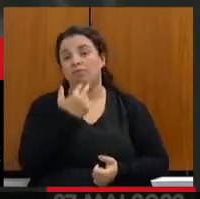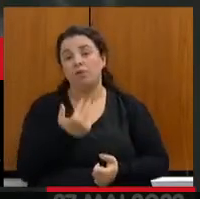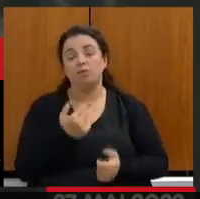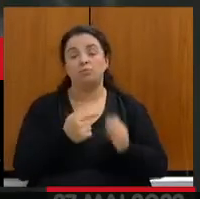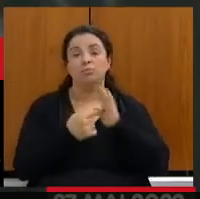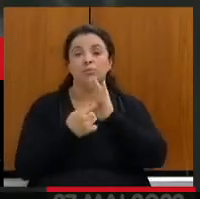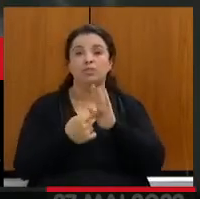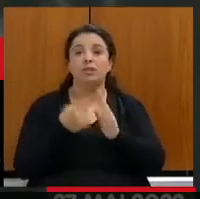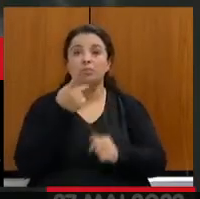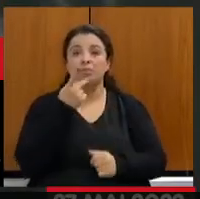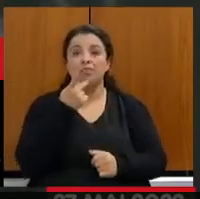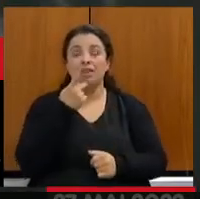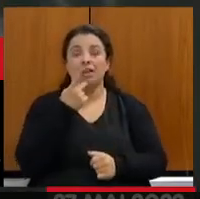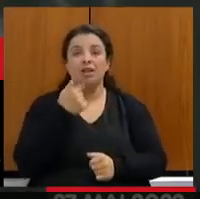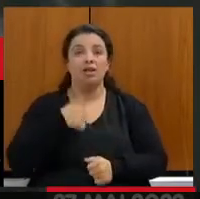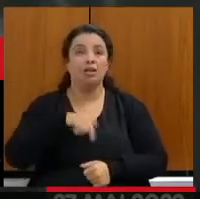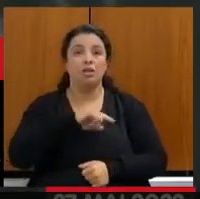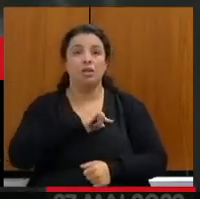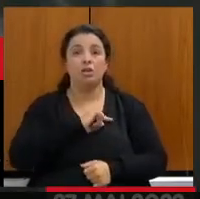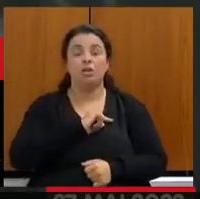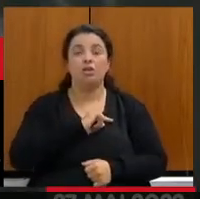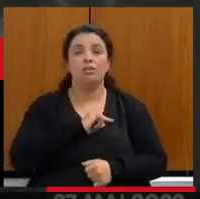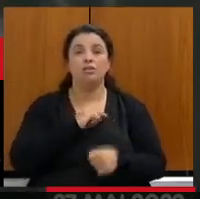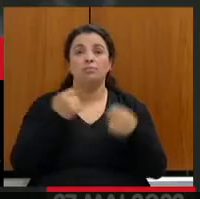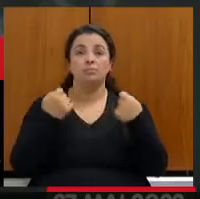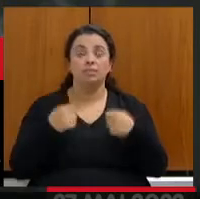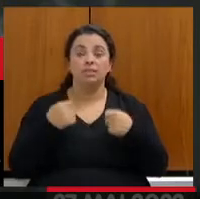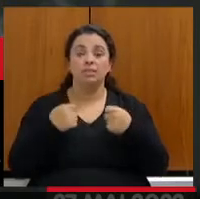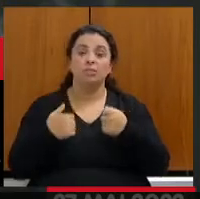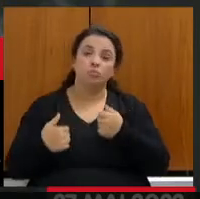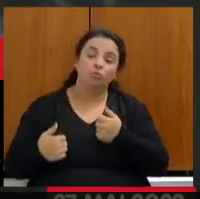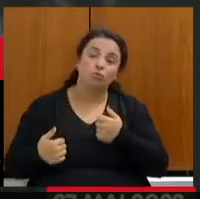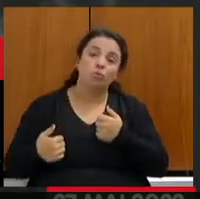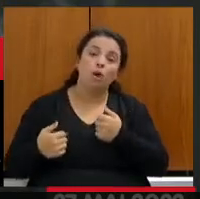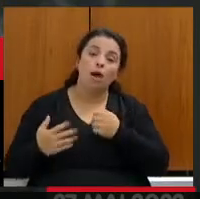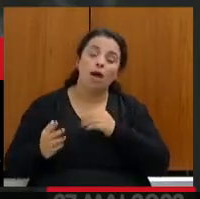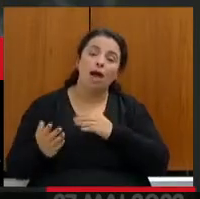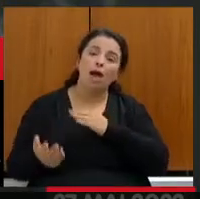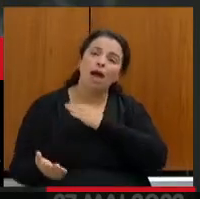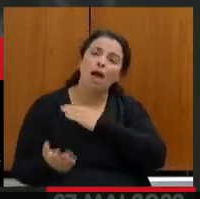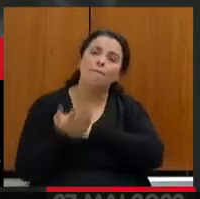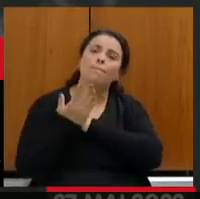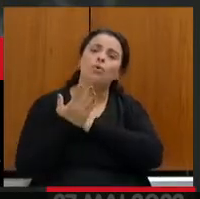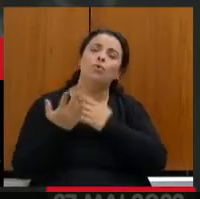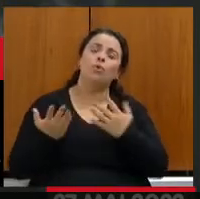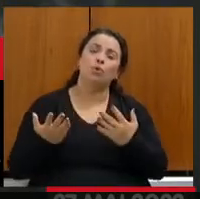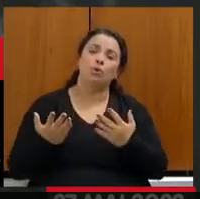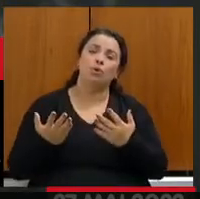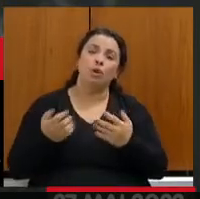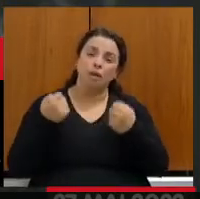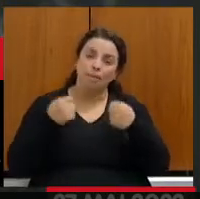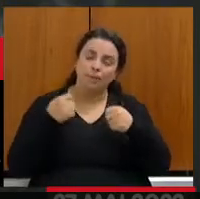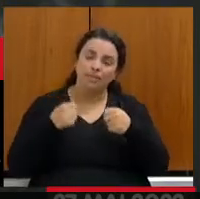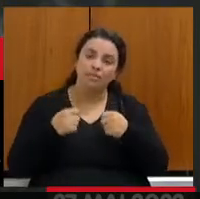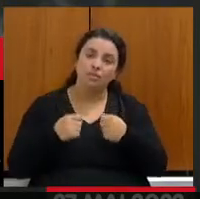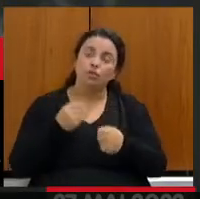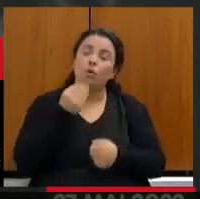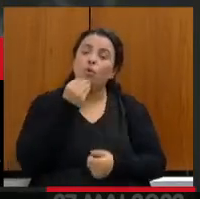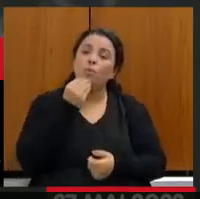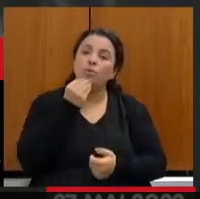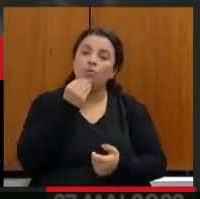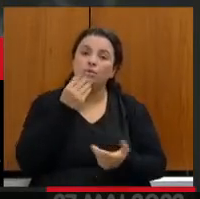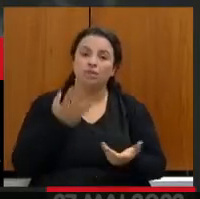bom né que a gente só precisa de um apoio né é chances porque